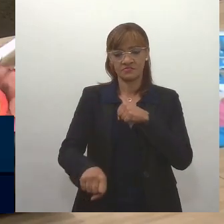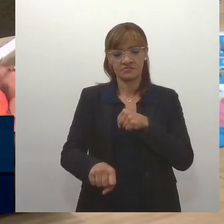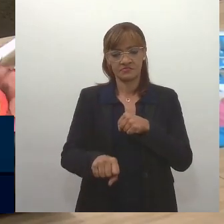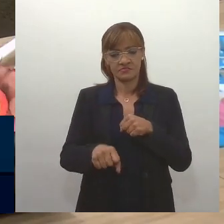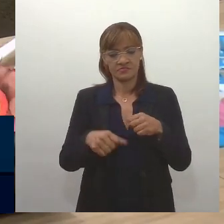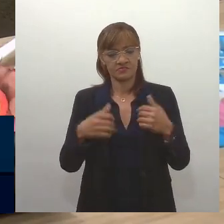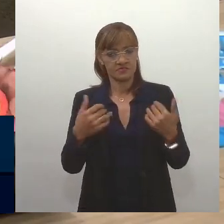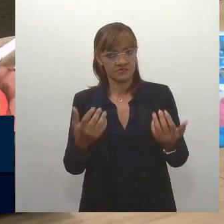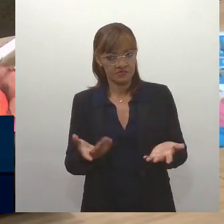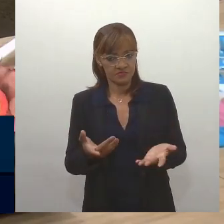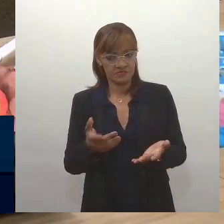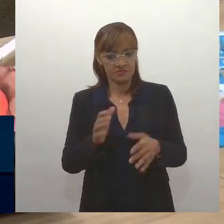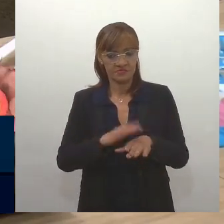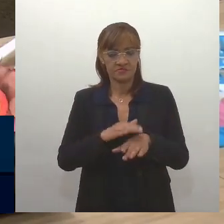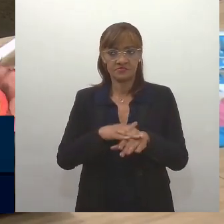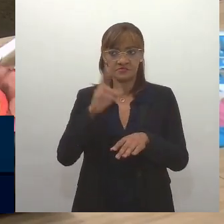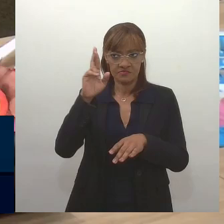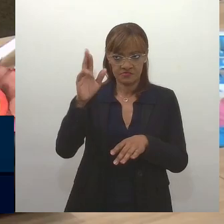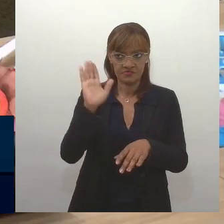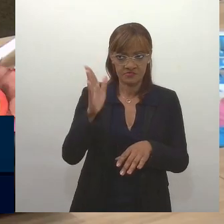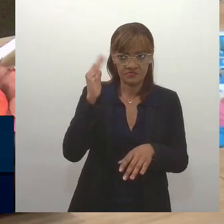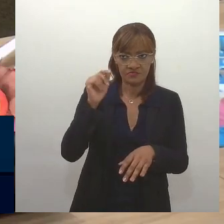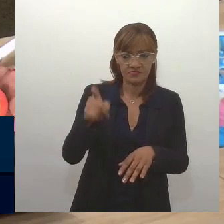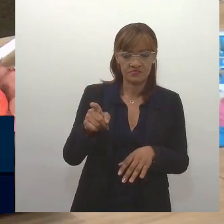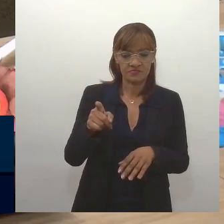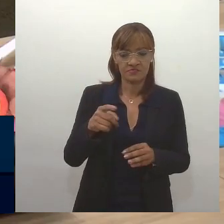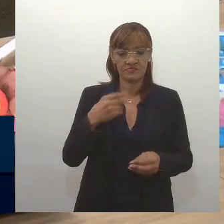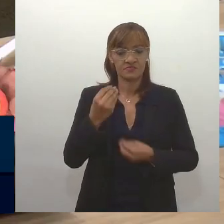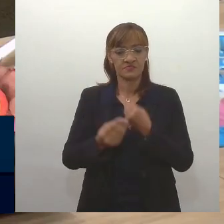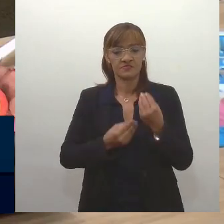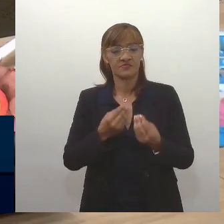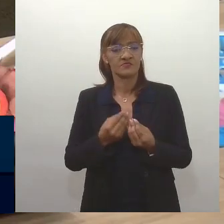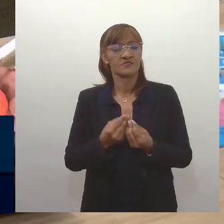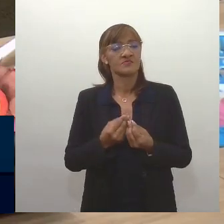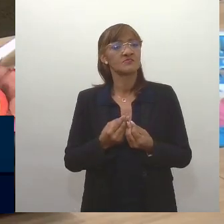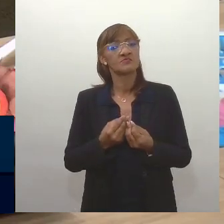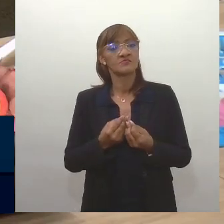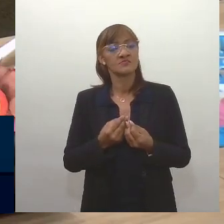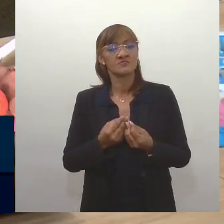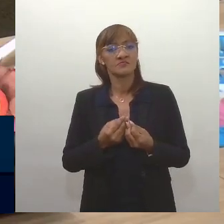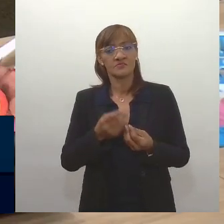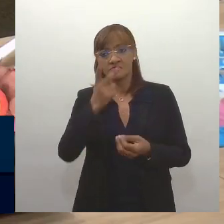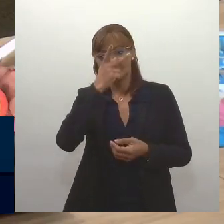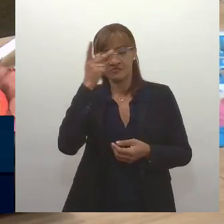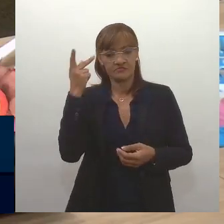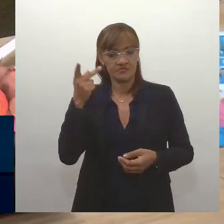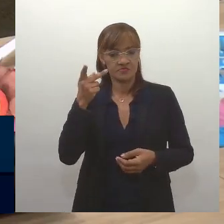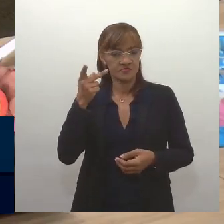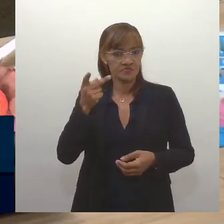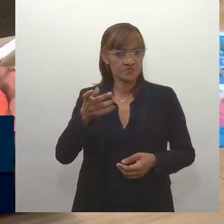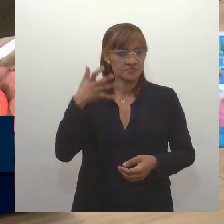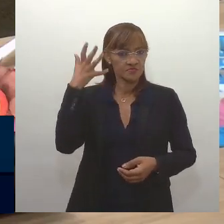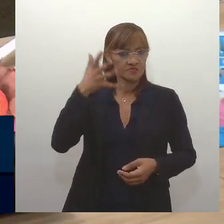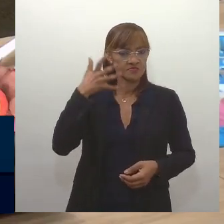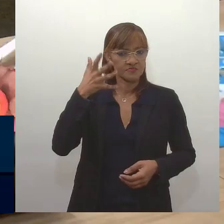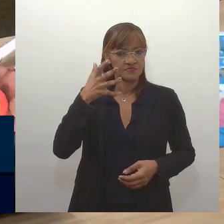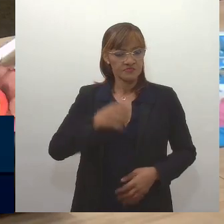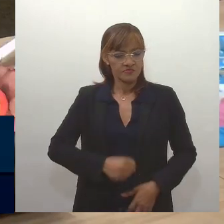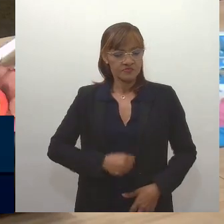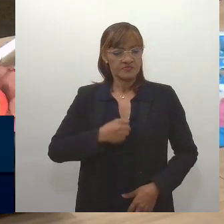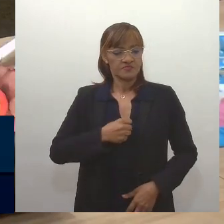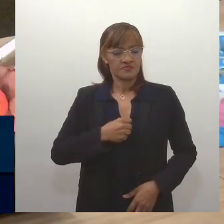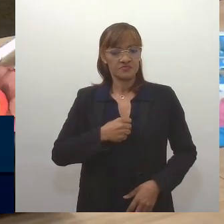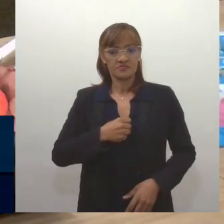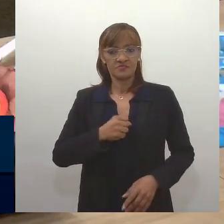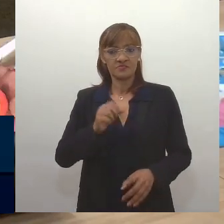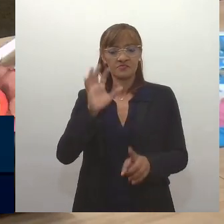quanto certos discursos acaba propagando e fortalecimento e incentivando uma violência